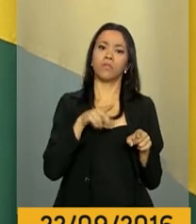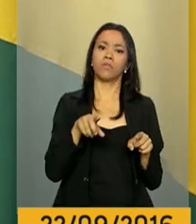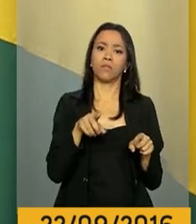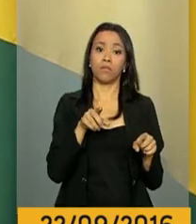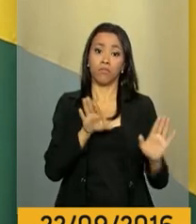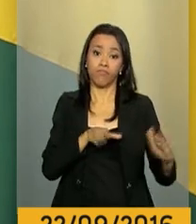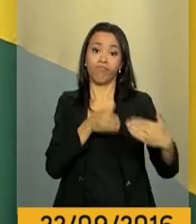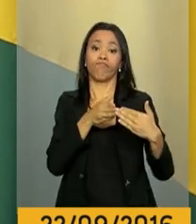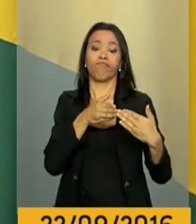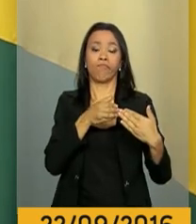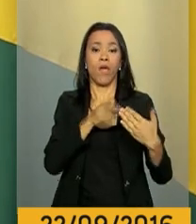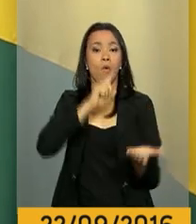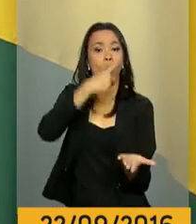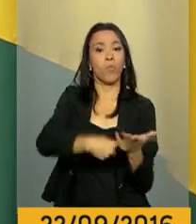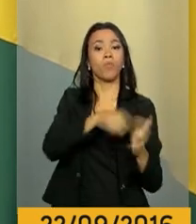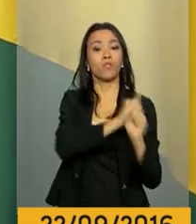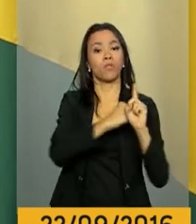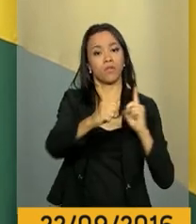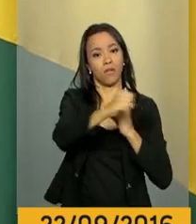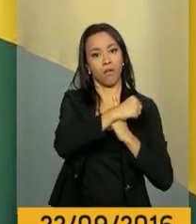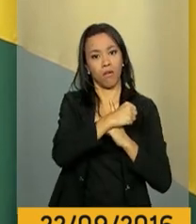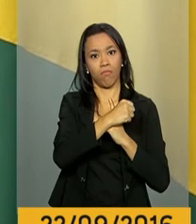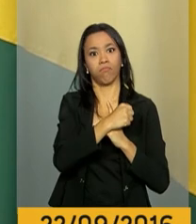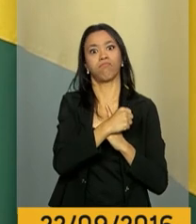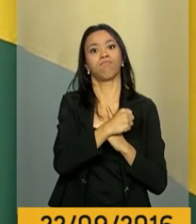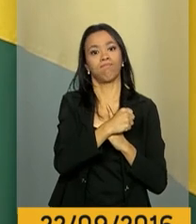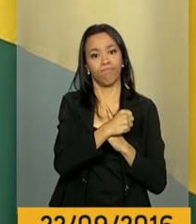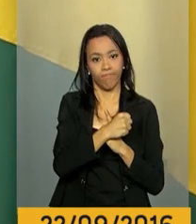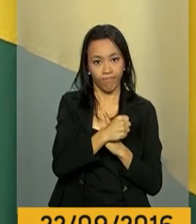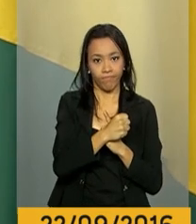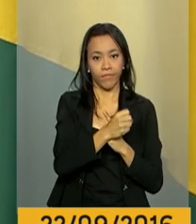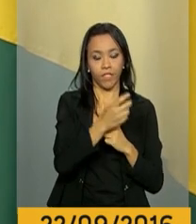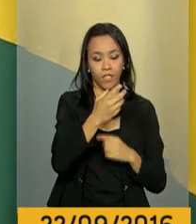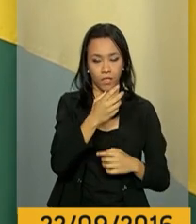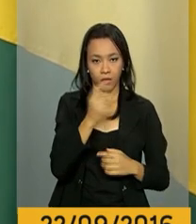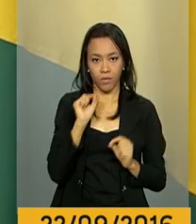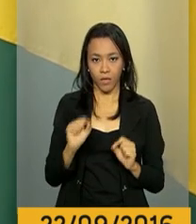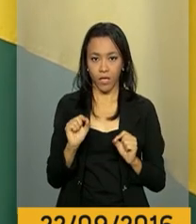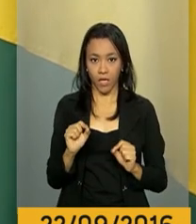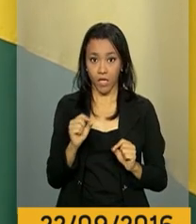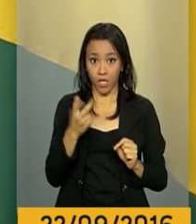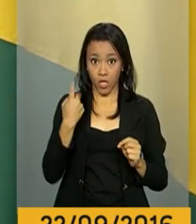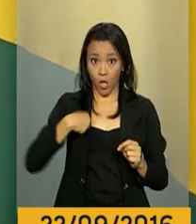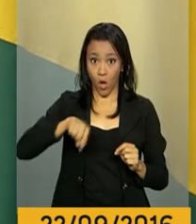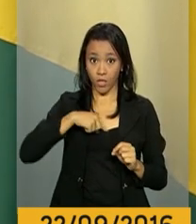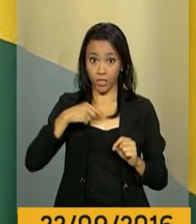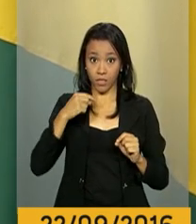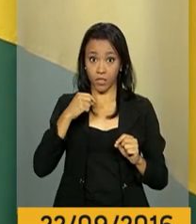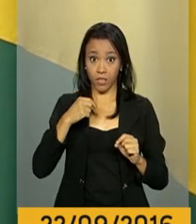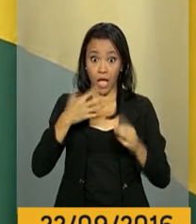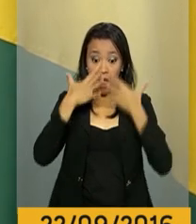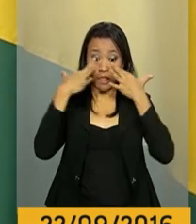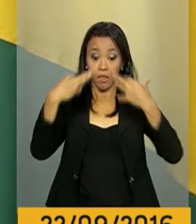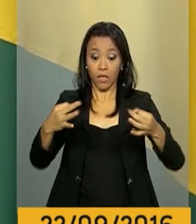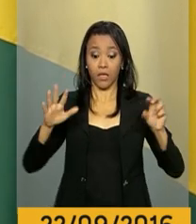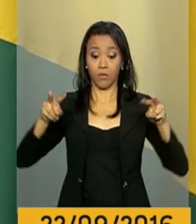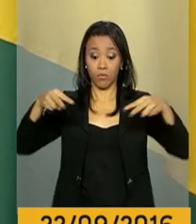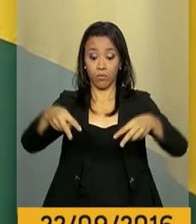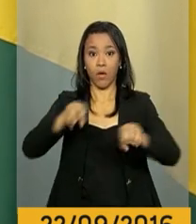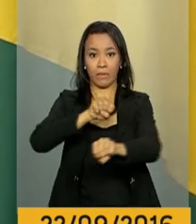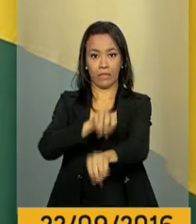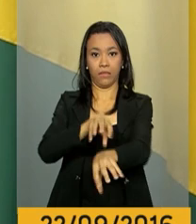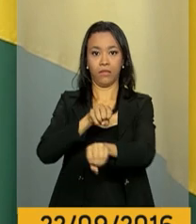responsabilidade social ou seja voltar os nossos olhos para educação